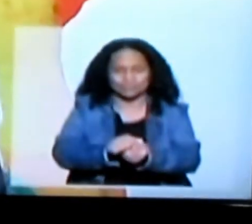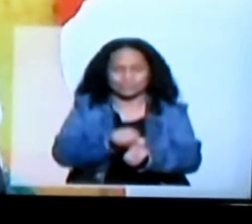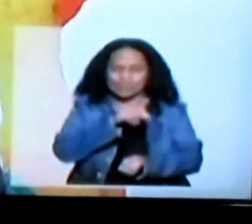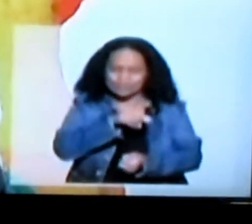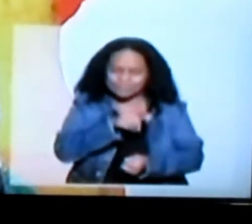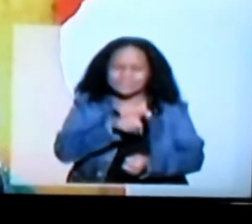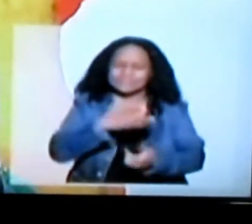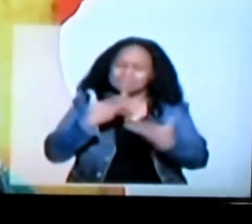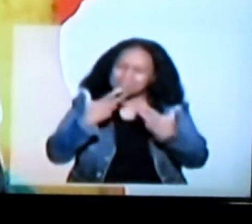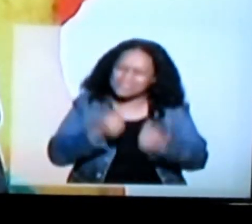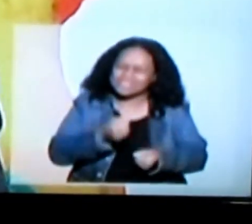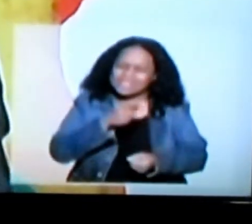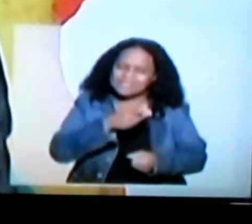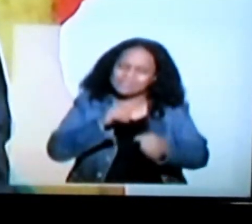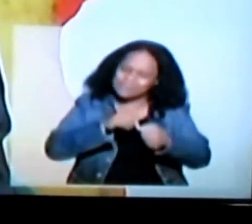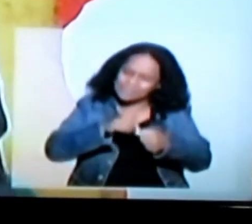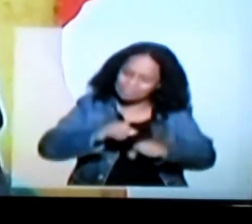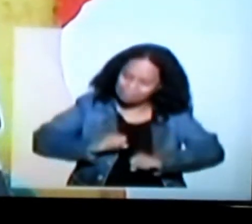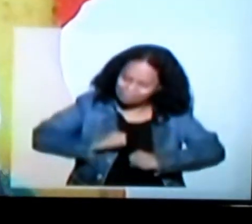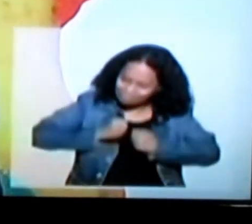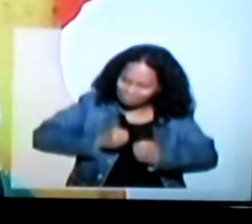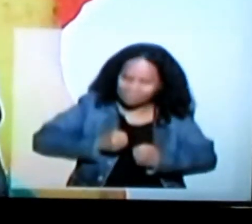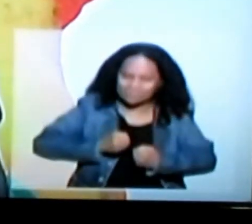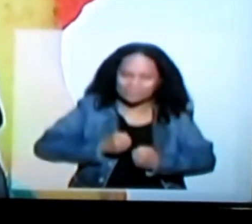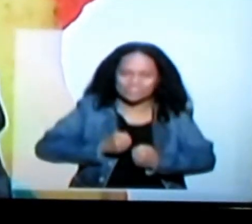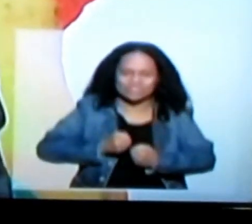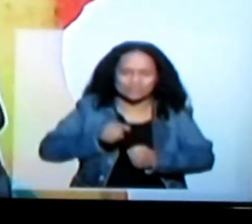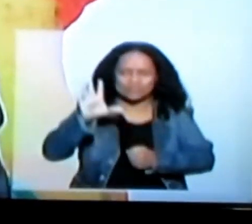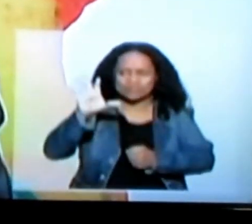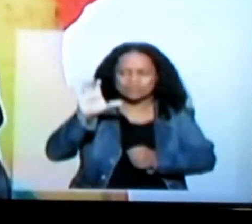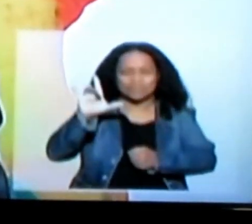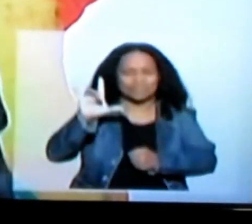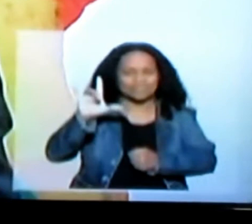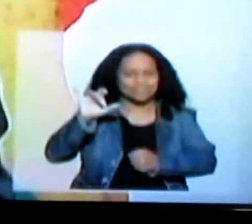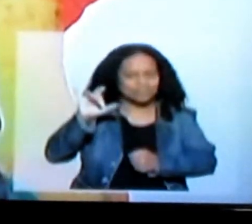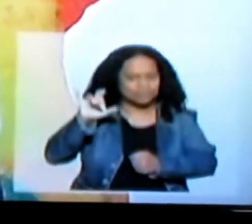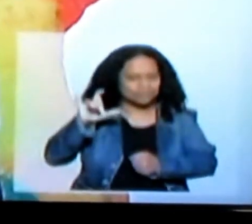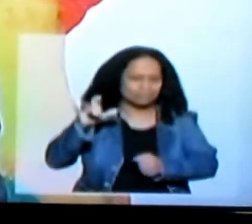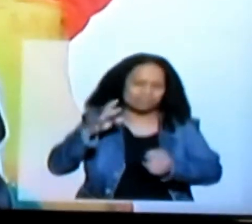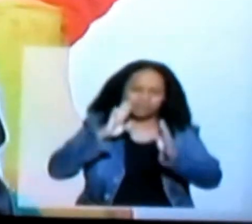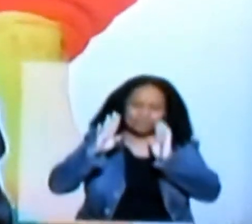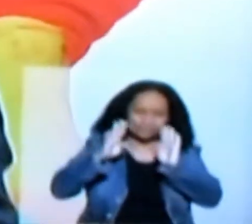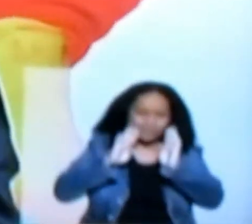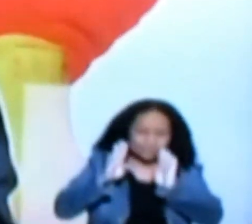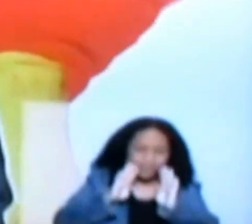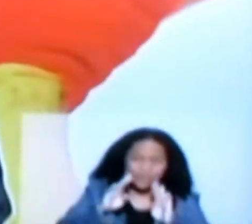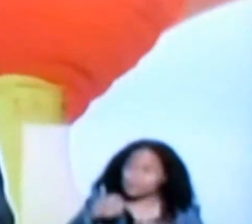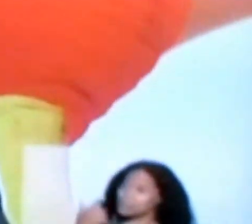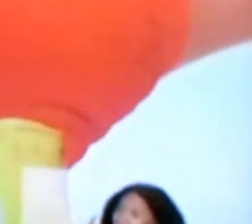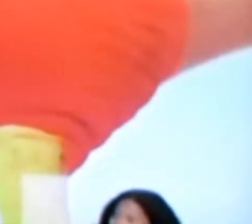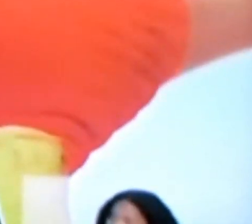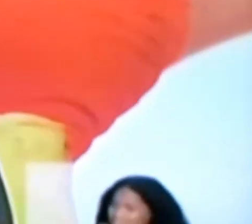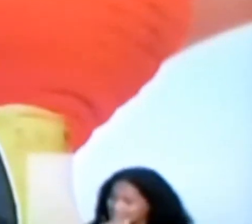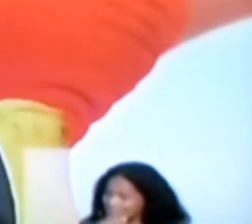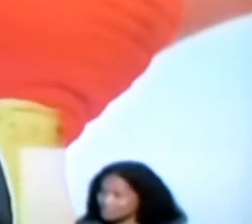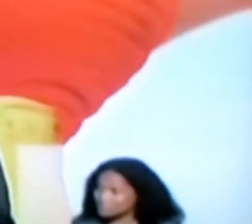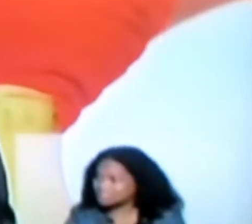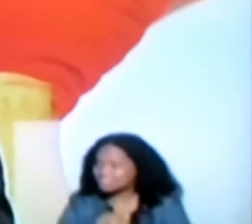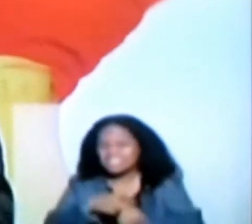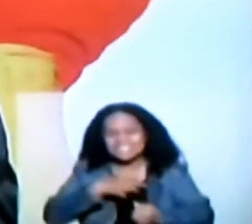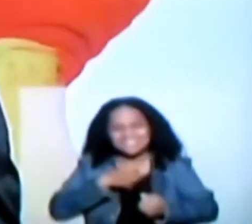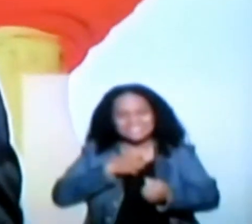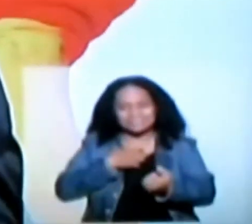acompanha, todo mundo que fala, nossa, Rafa, você merece. Cada coisa assim que eu mostro, né? Seja no Instagram, seja no BookTube, oh, aconteceu isso, eu ganhei essa